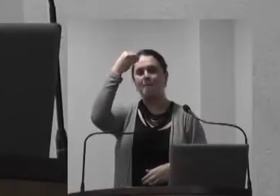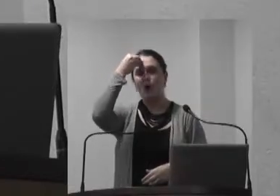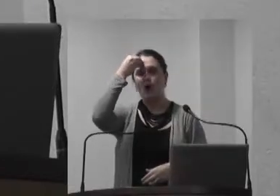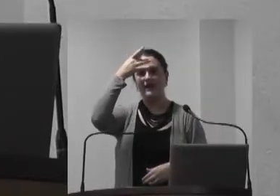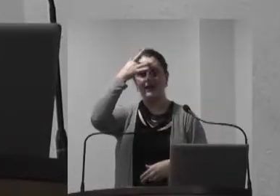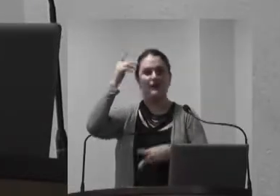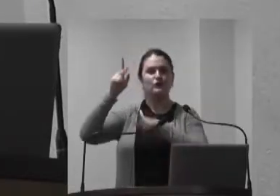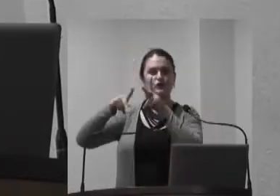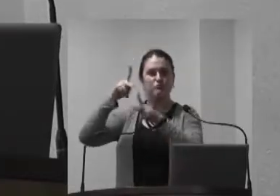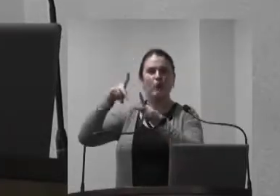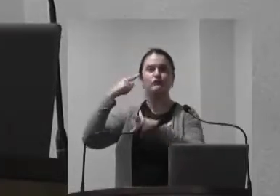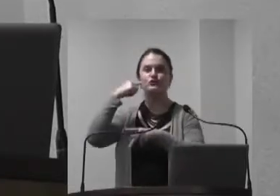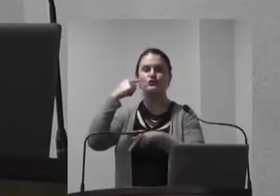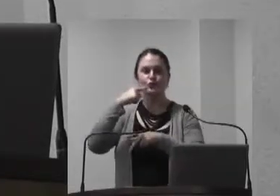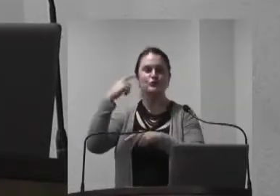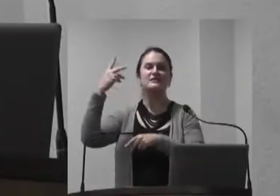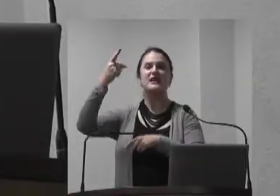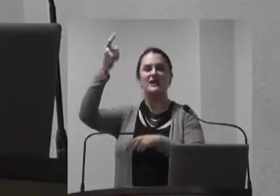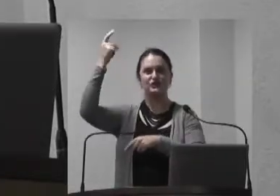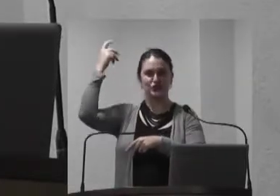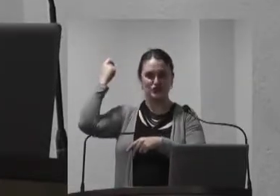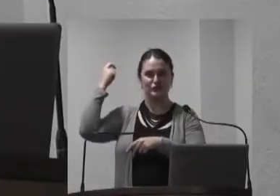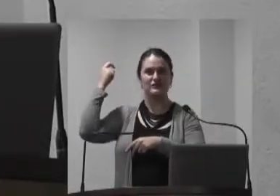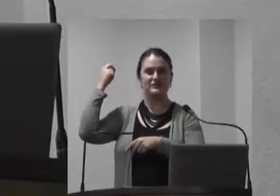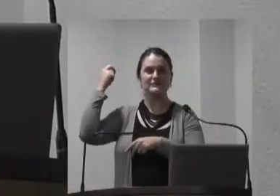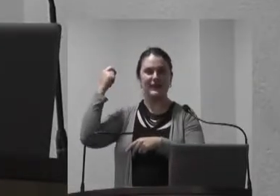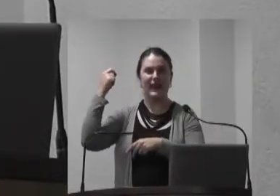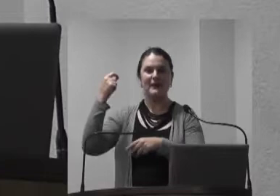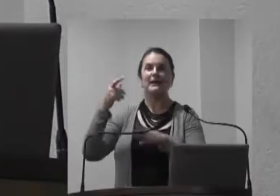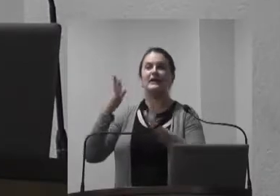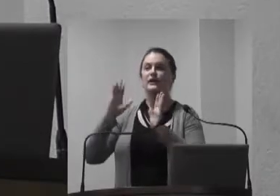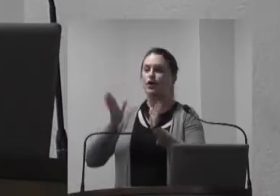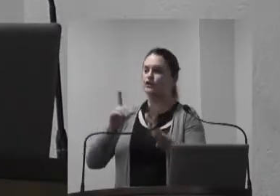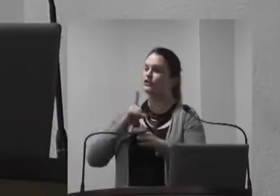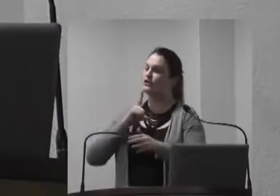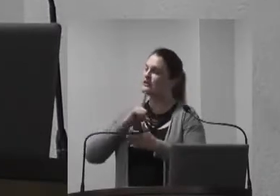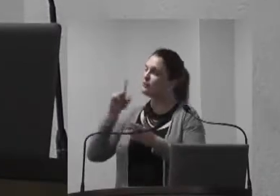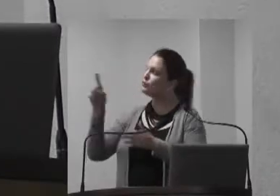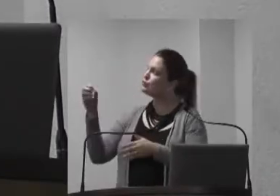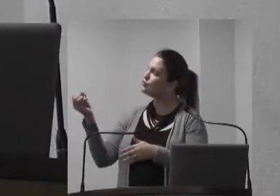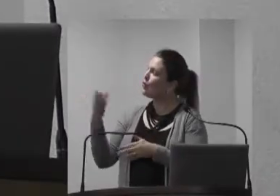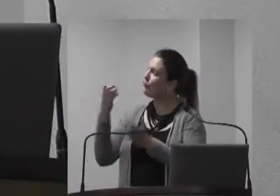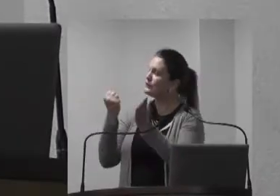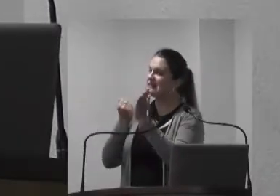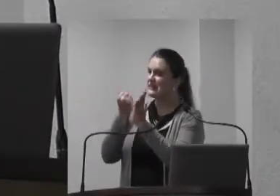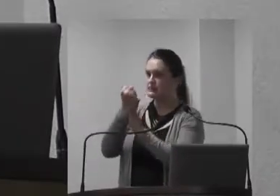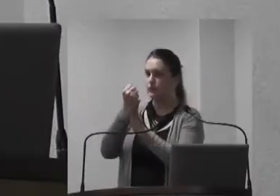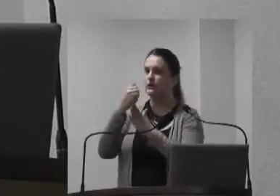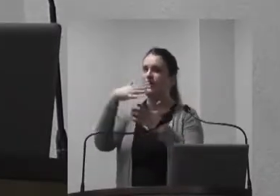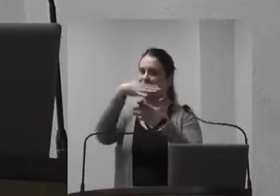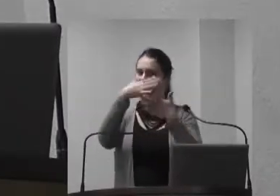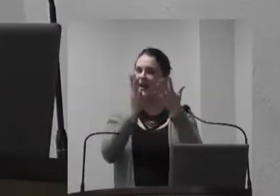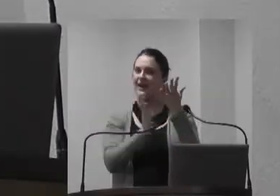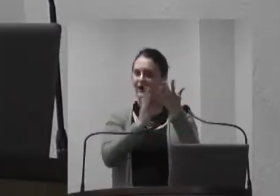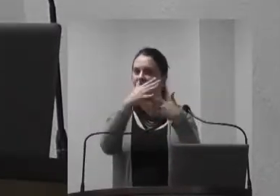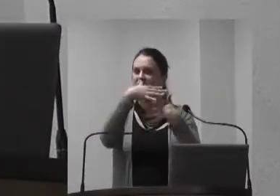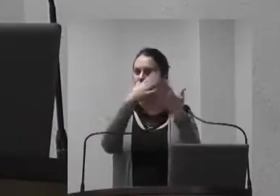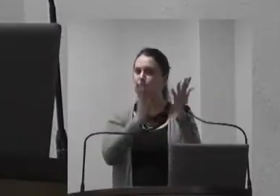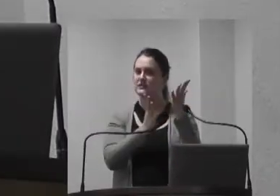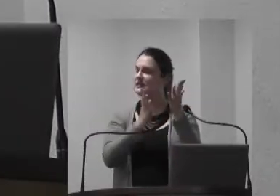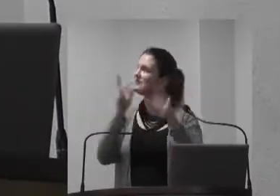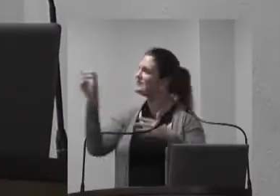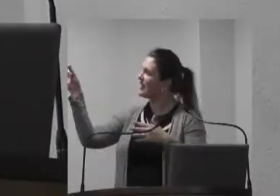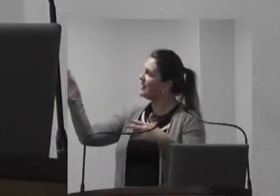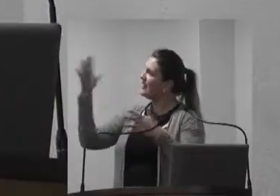a memória dos povos surdos antigos, né? E hoje nós temos um novo símbolo, que é